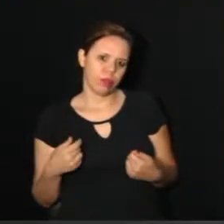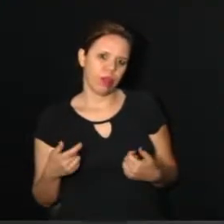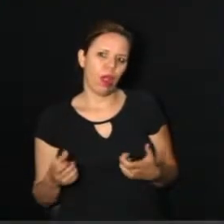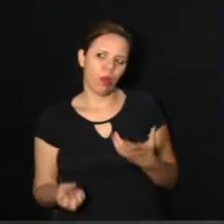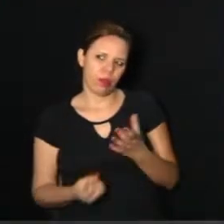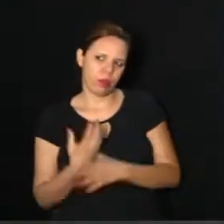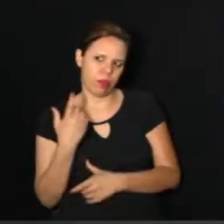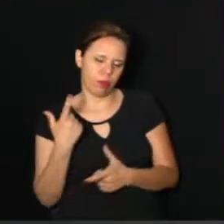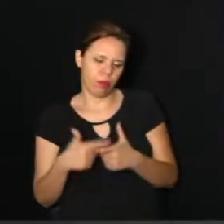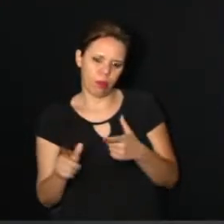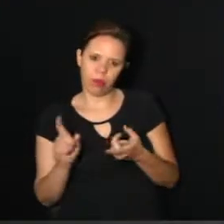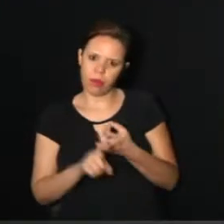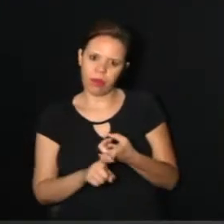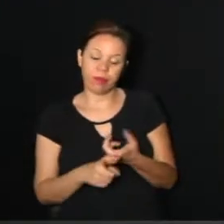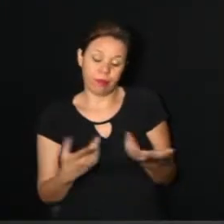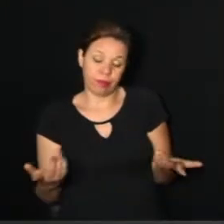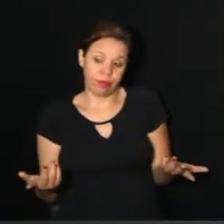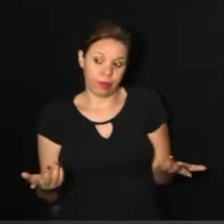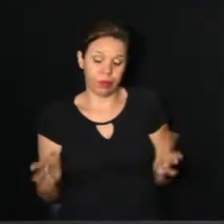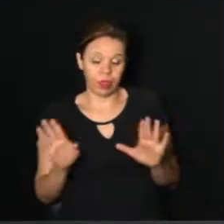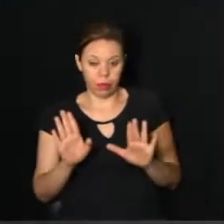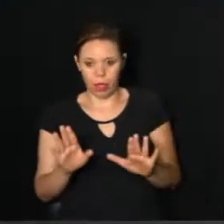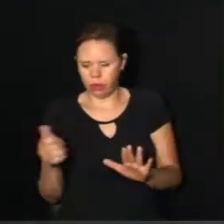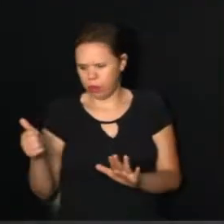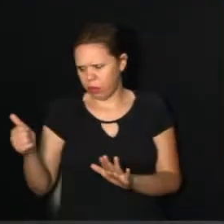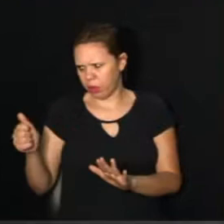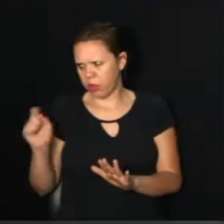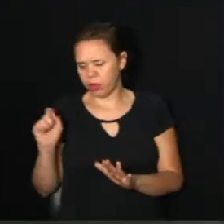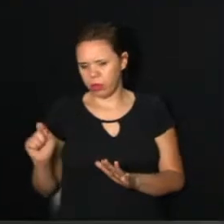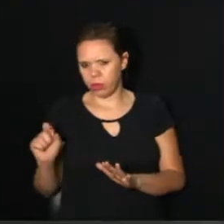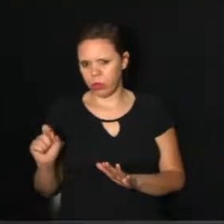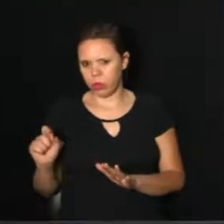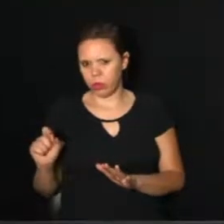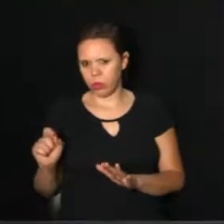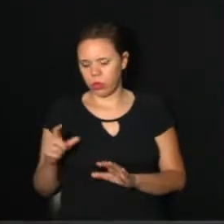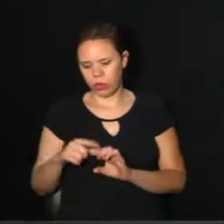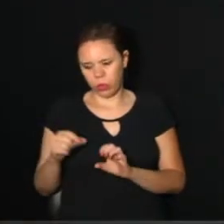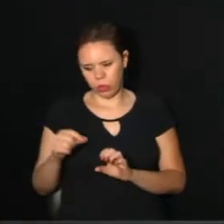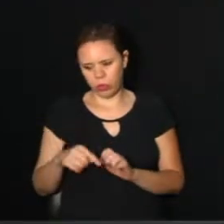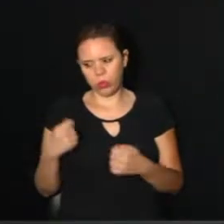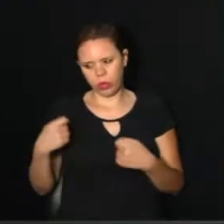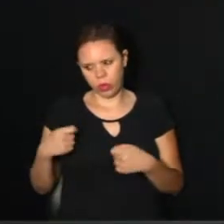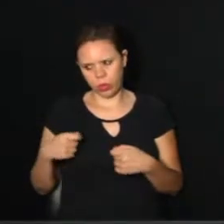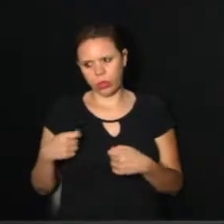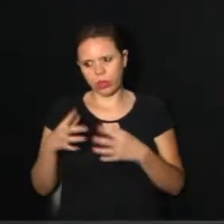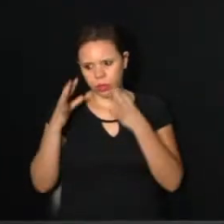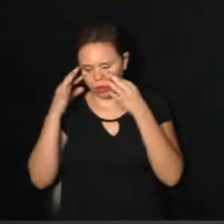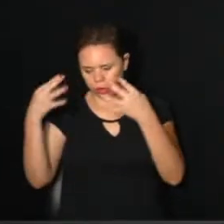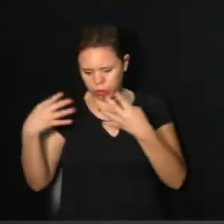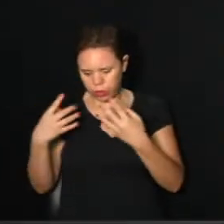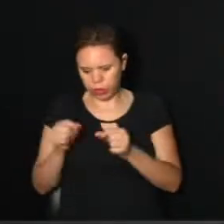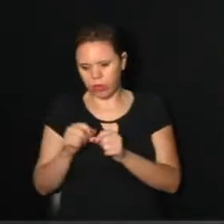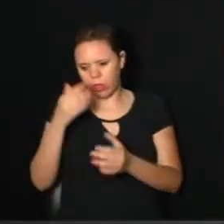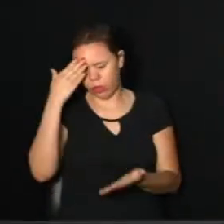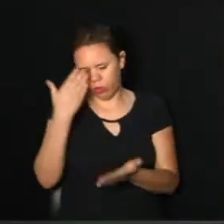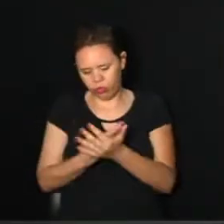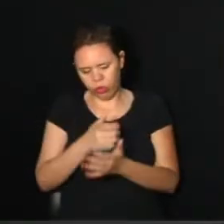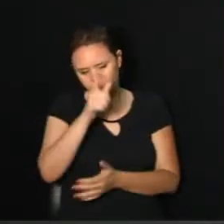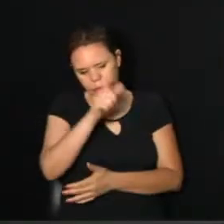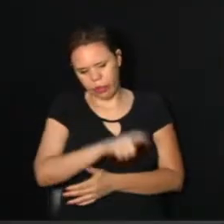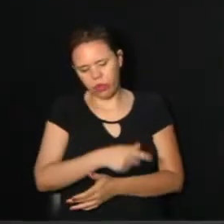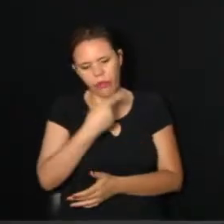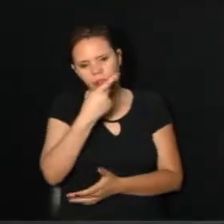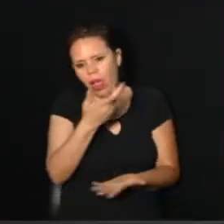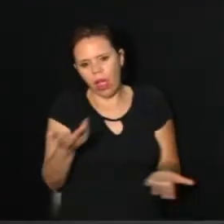sanção. Mas, primeiro, o empreendedor precisa ser ouvido e precisa que acreditem na palavra dele.